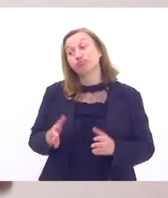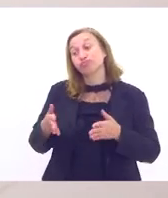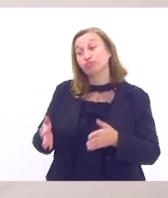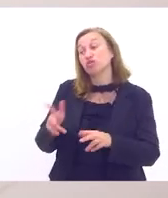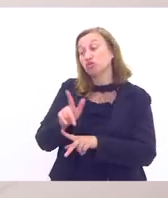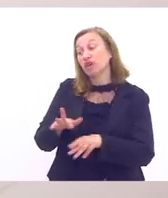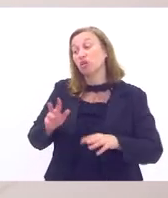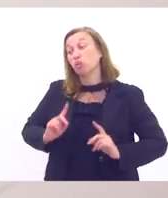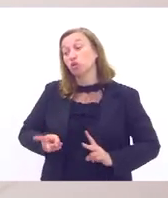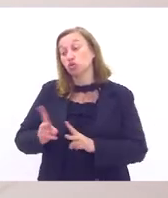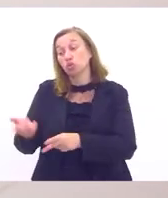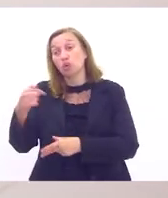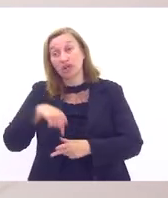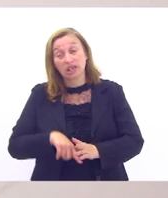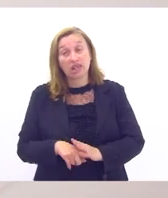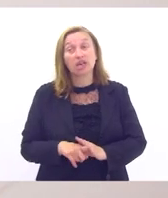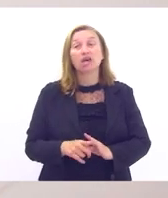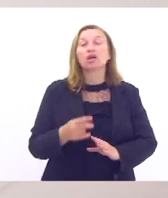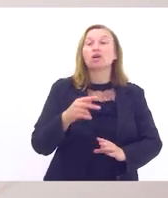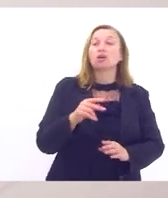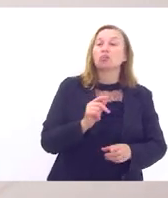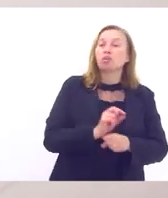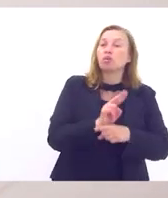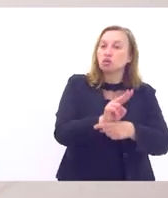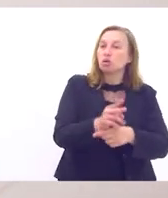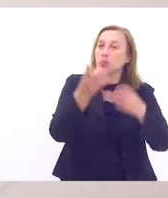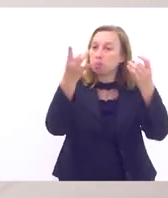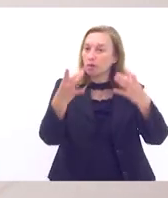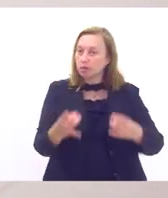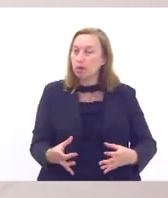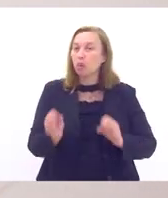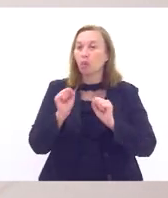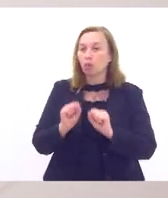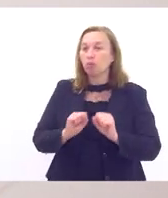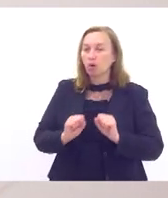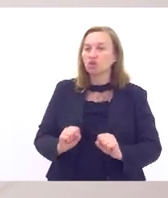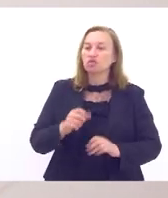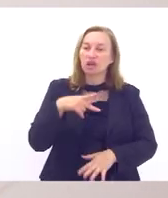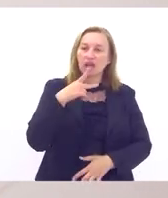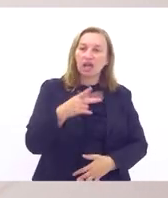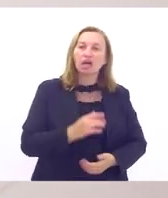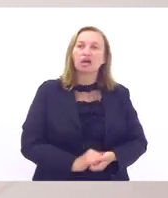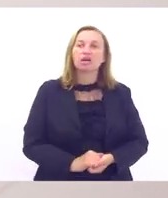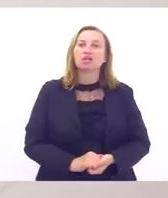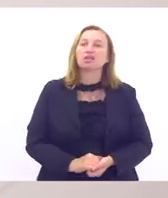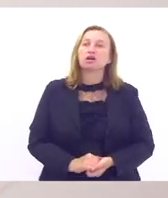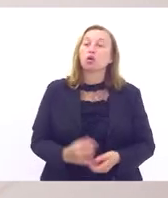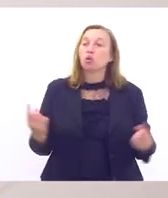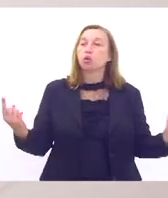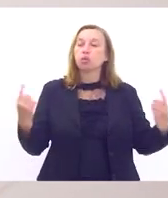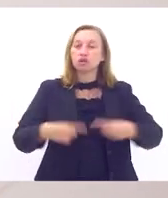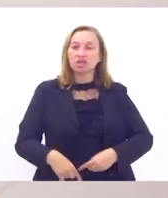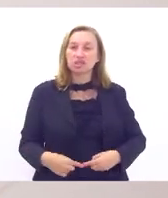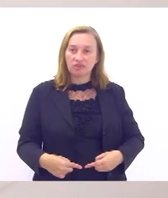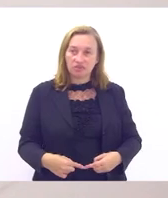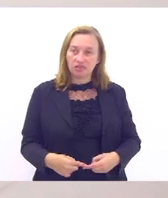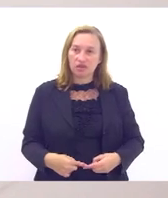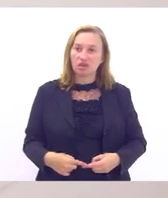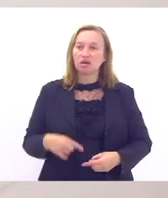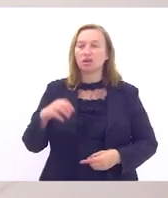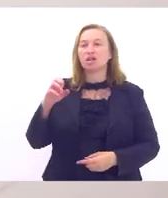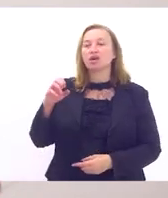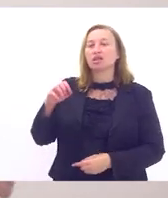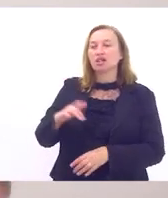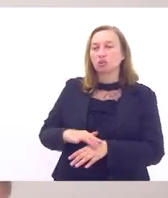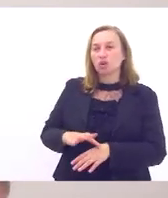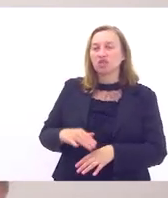descortinou aqui, né, que o promotor público se detalhou, e eu posso dizer que o desafio do enfrentamento da tuberculose no Estado do Rio de Janeiro,